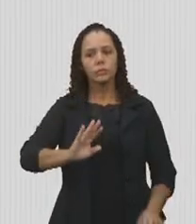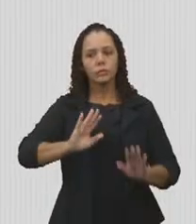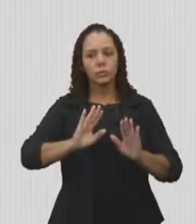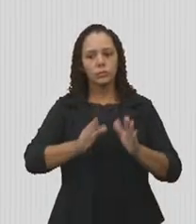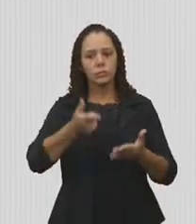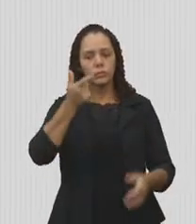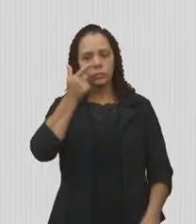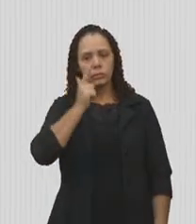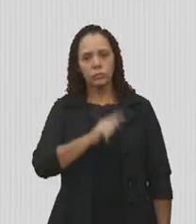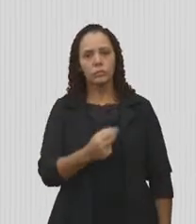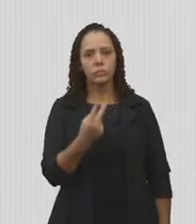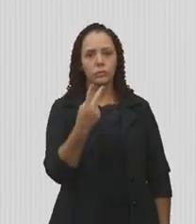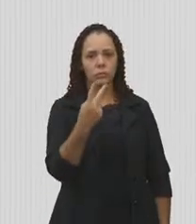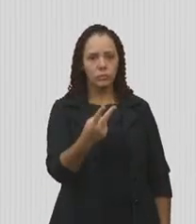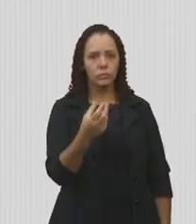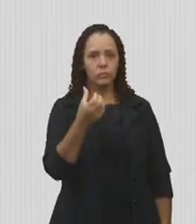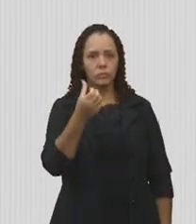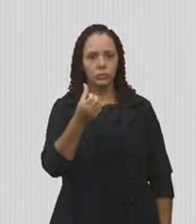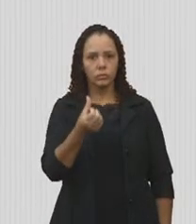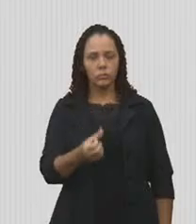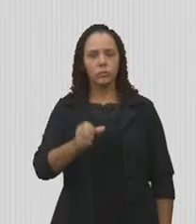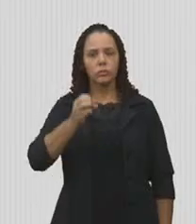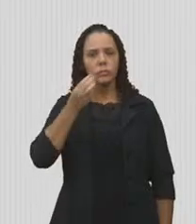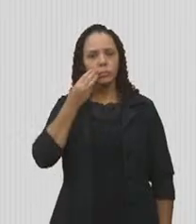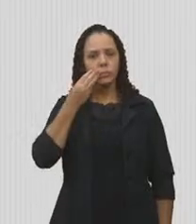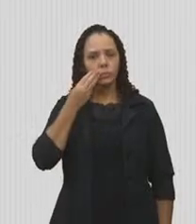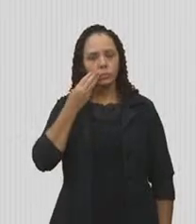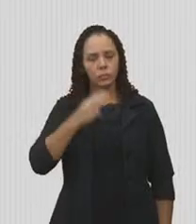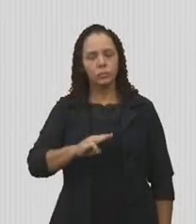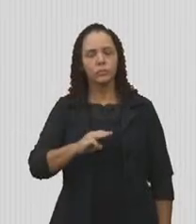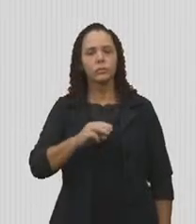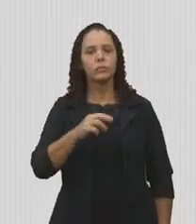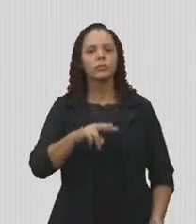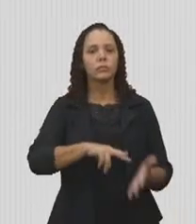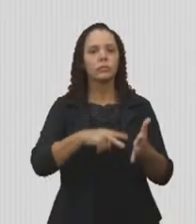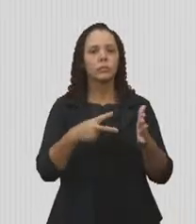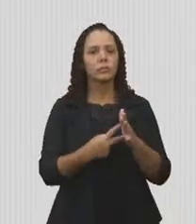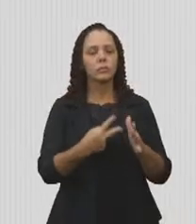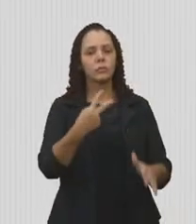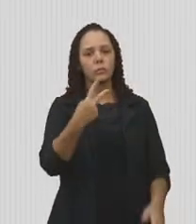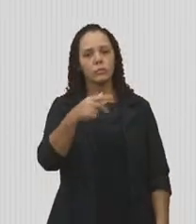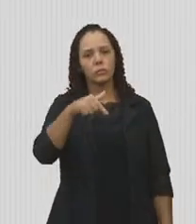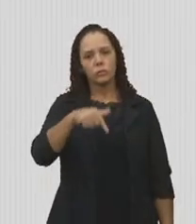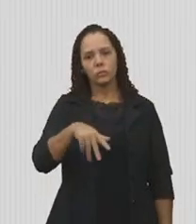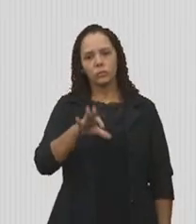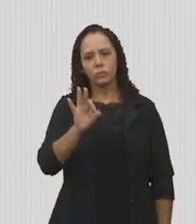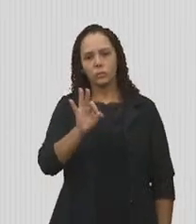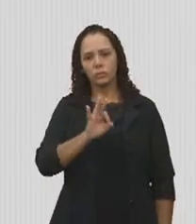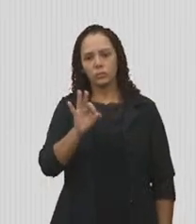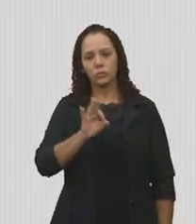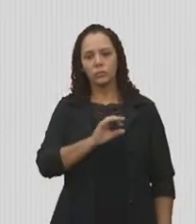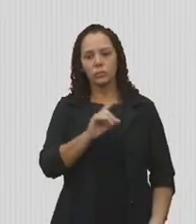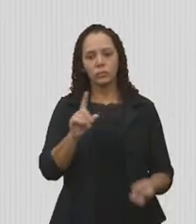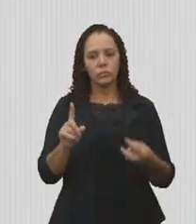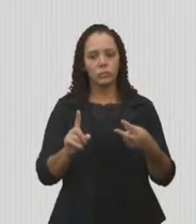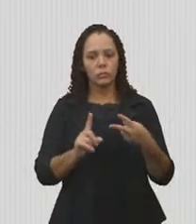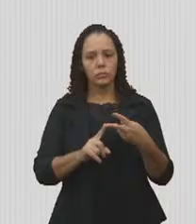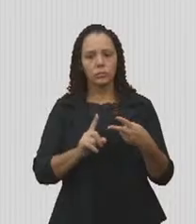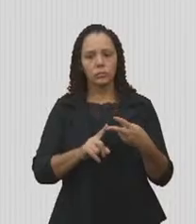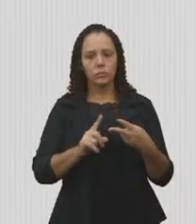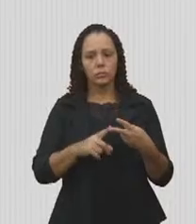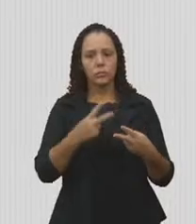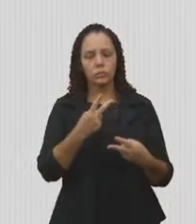recebeu 26 milhões, ou seja, 27% do previsto ano. Alienação de bens dos 200 mil previsto,